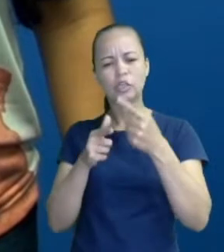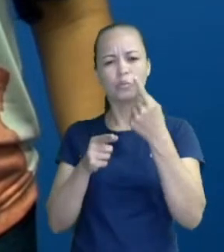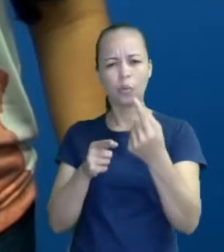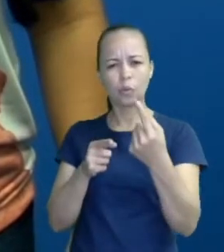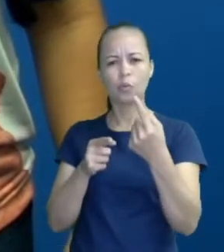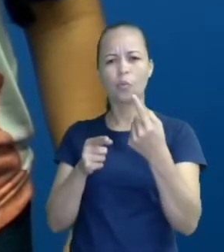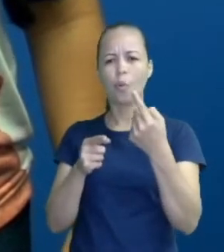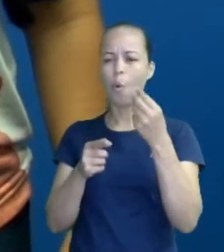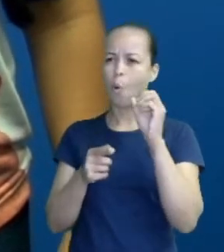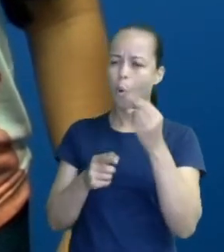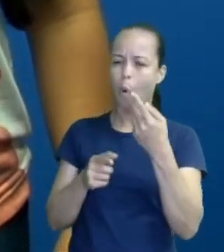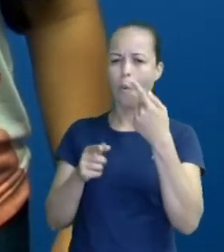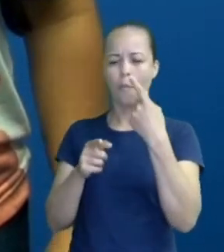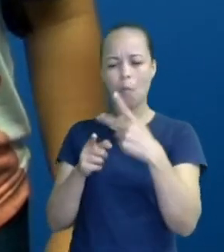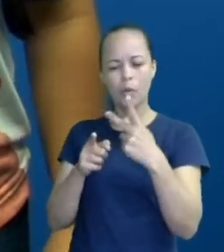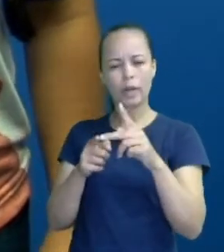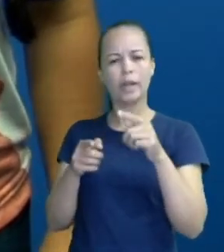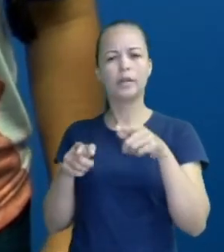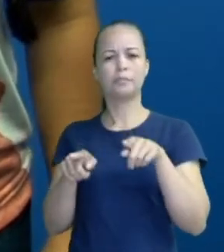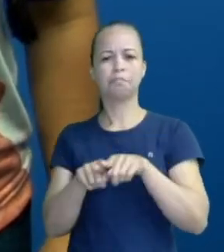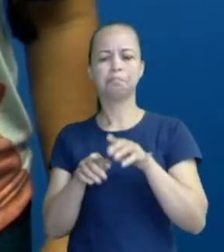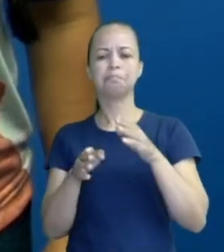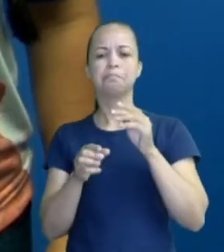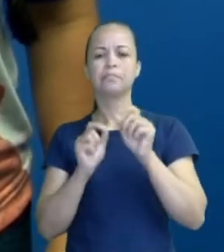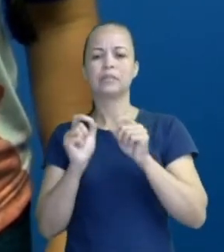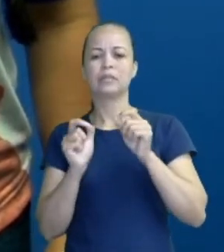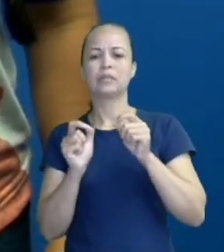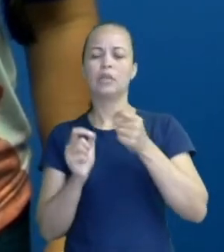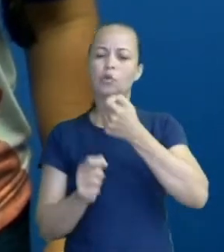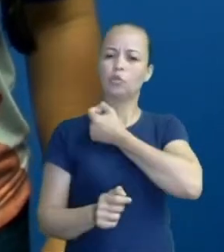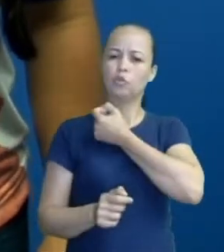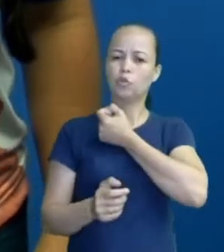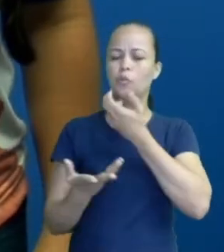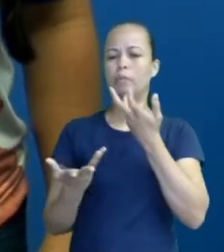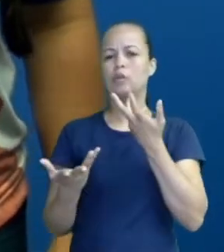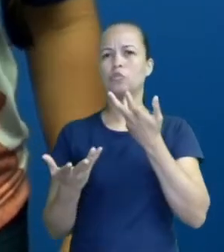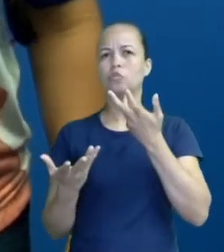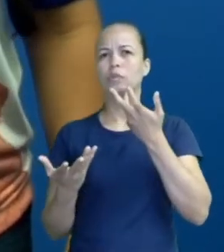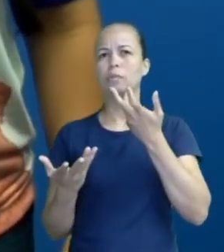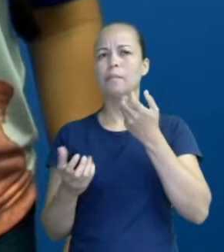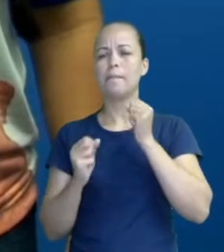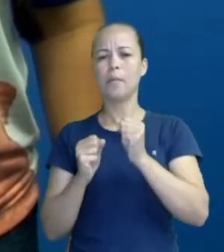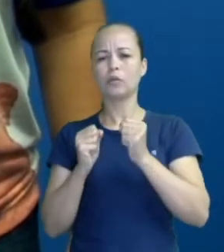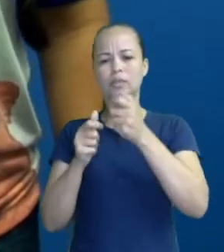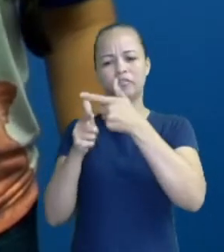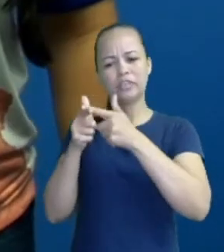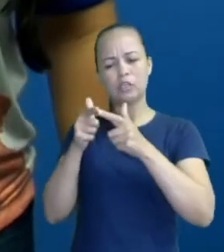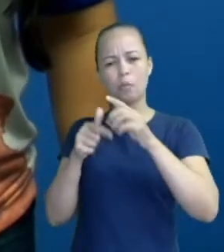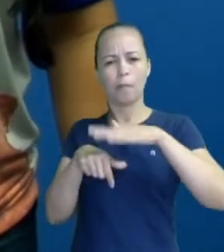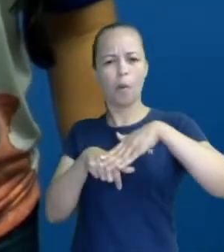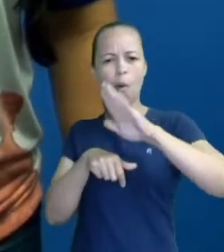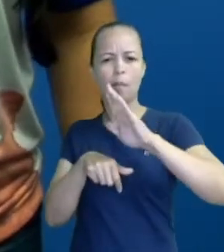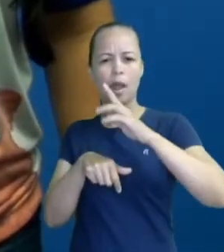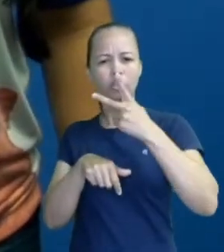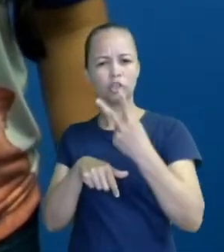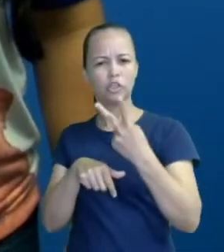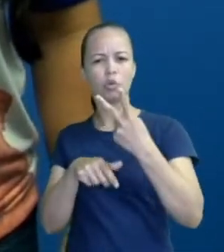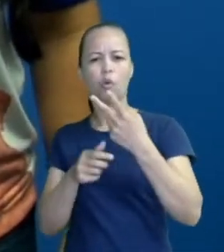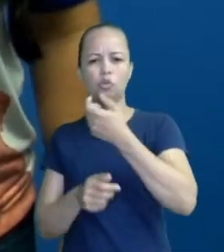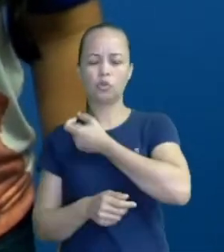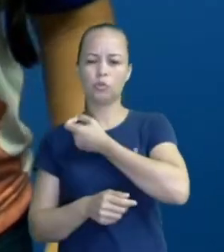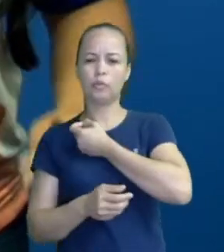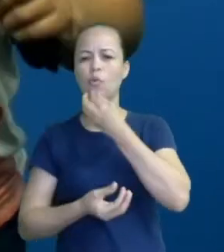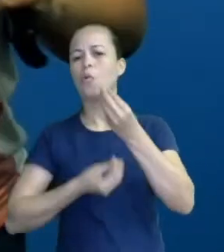por ele mesmo, e os números que podem ser divididos por mais de 2 números, como são chamados